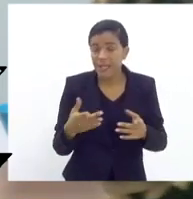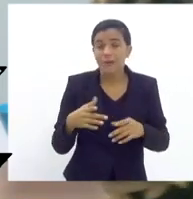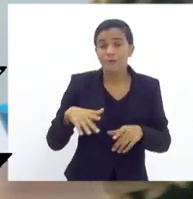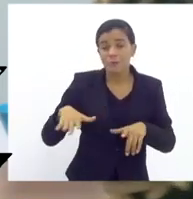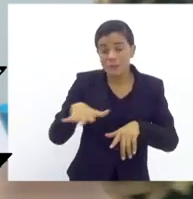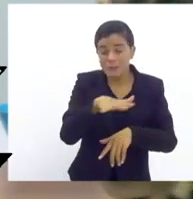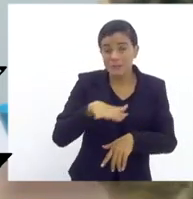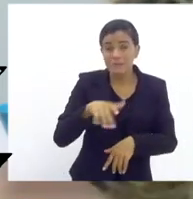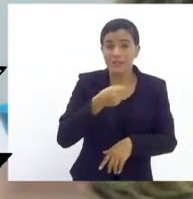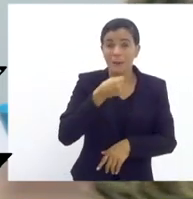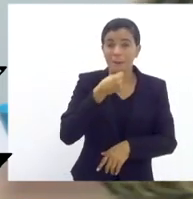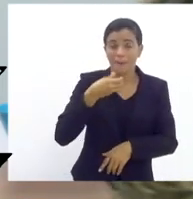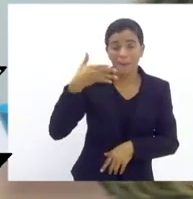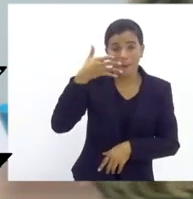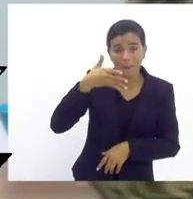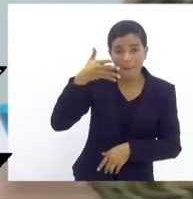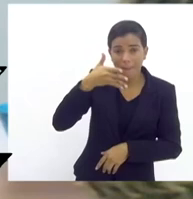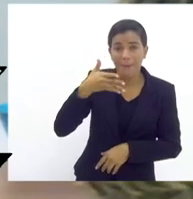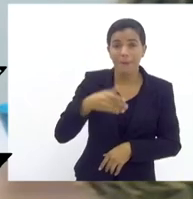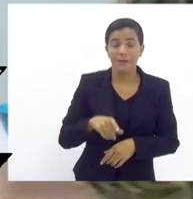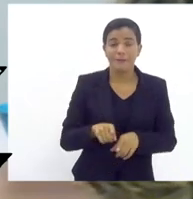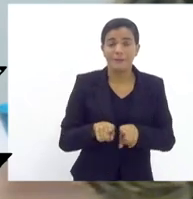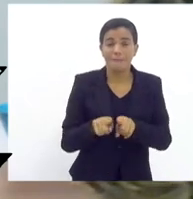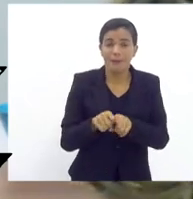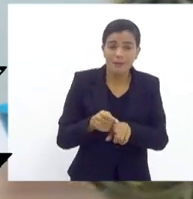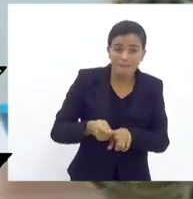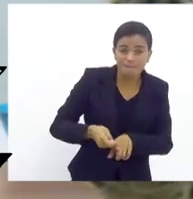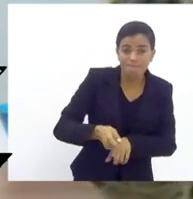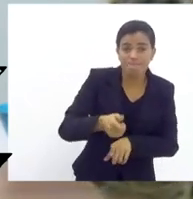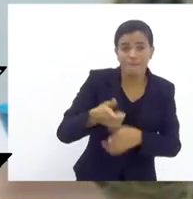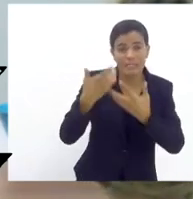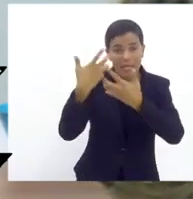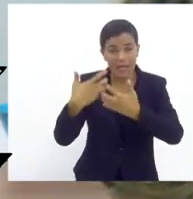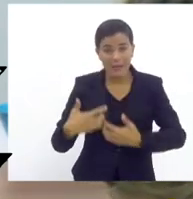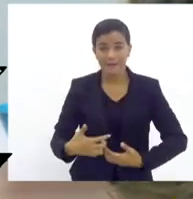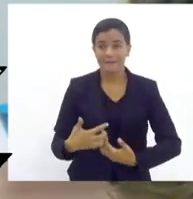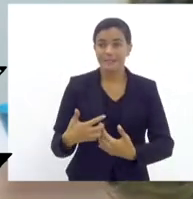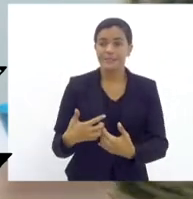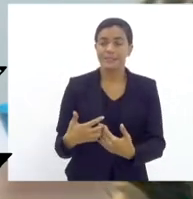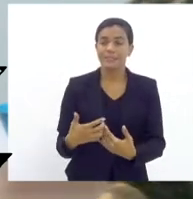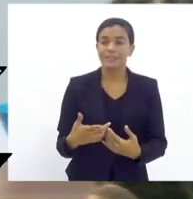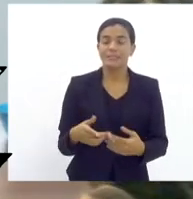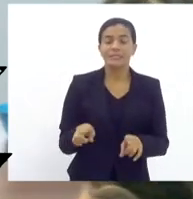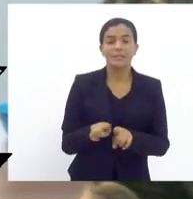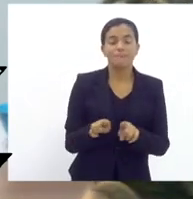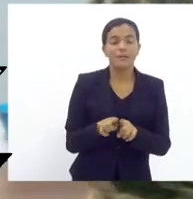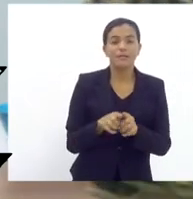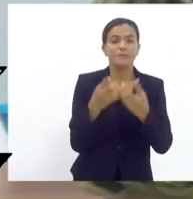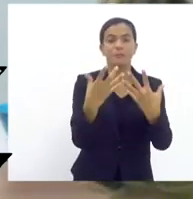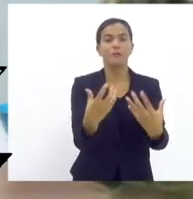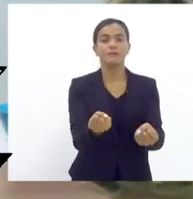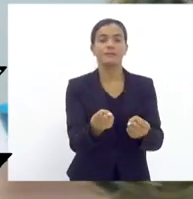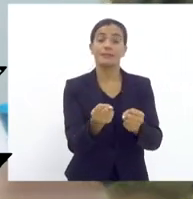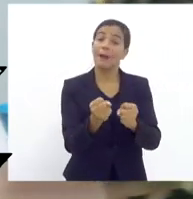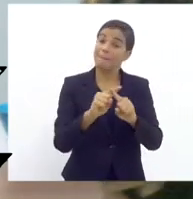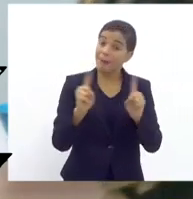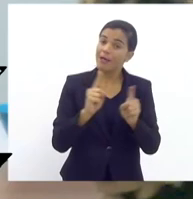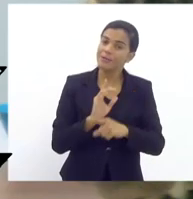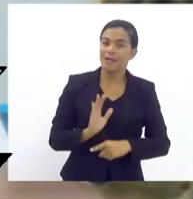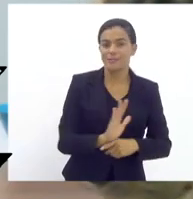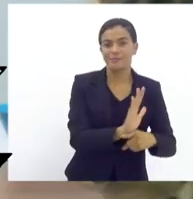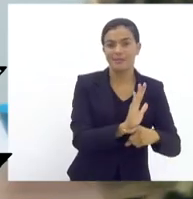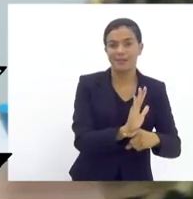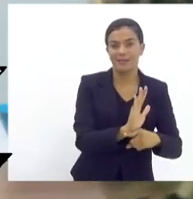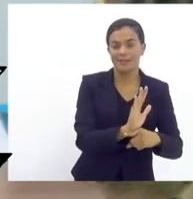espaço de falar o espaço de refletir o espaço de não permitir de ajudar